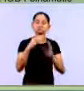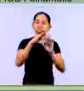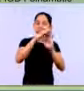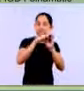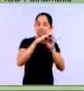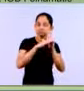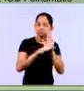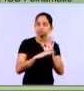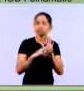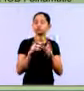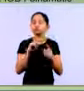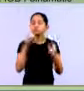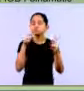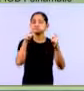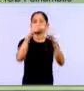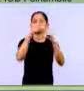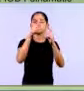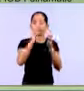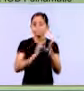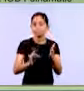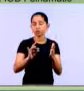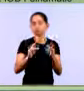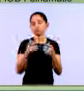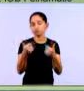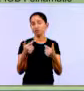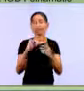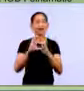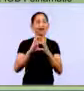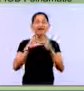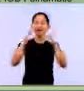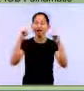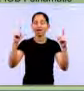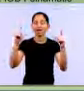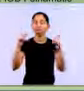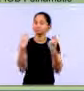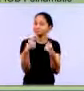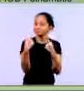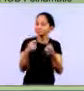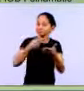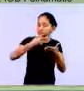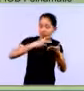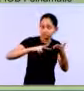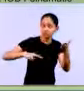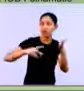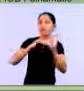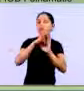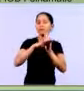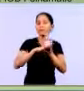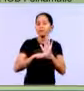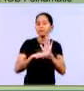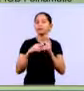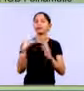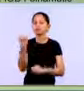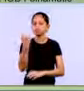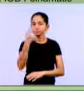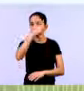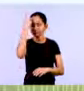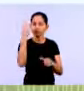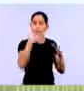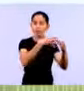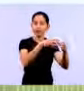nós vamos tratar especialmente dos impostos, em que a Constituição é clara em fazer um rol de quais os tributos pertencem a cada